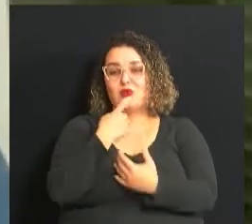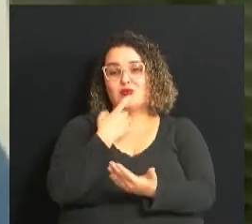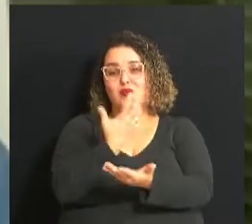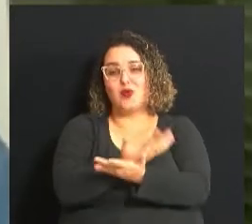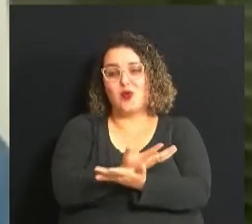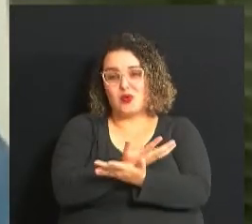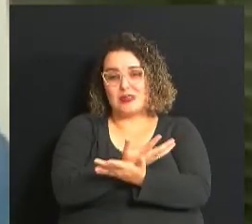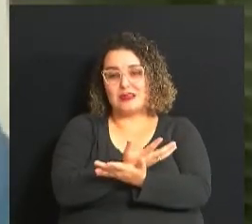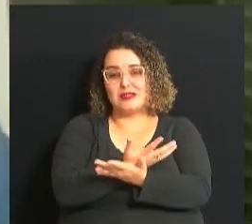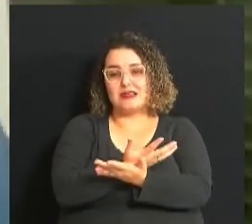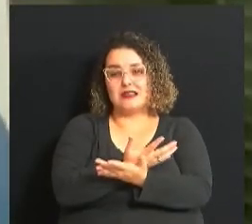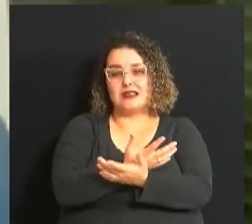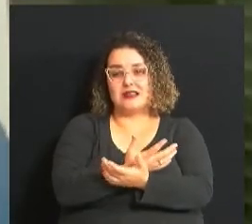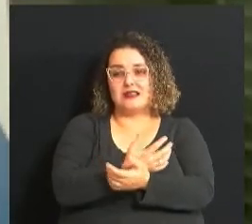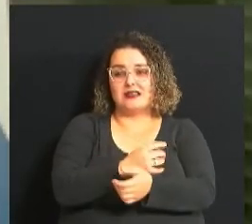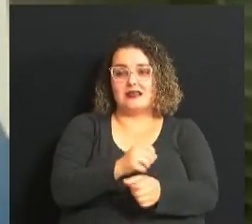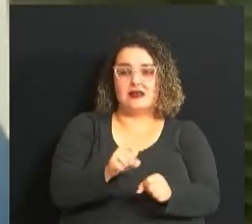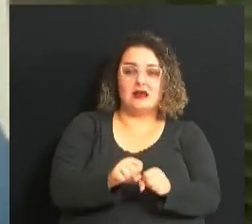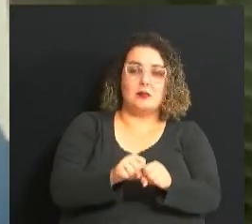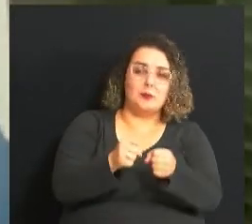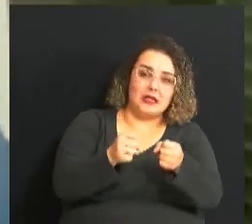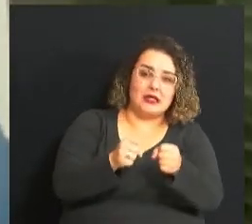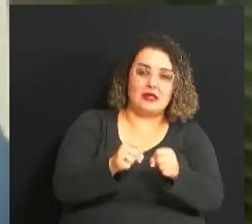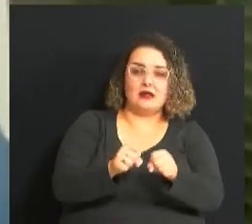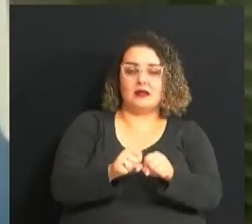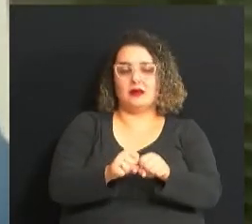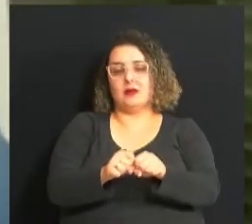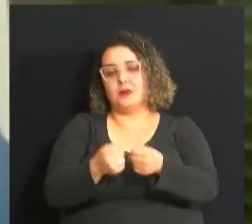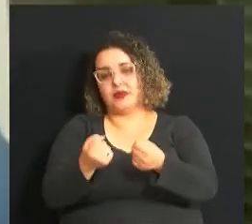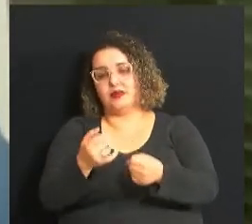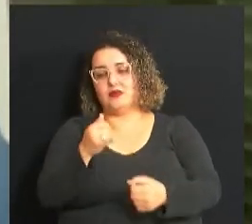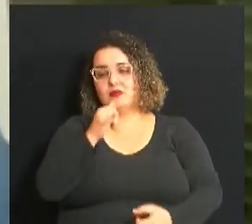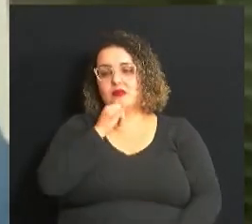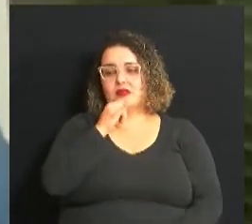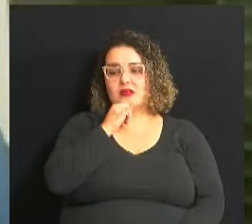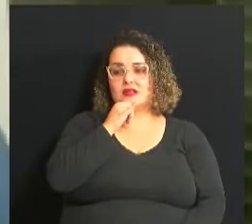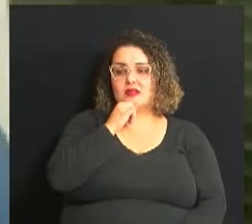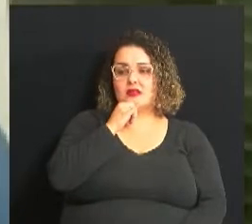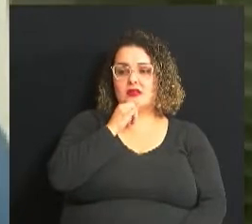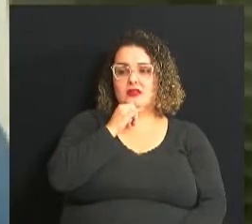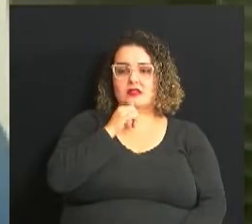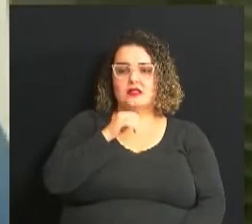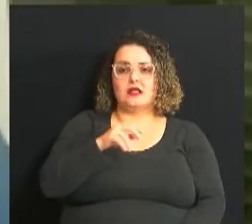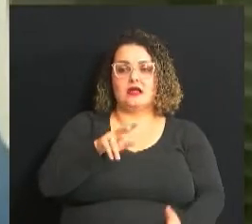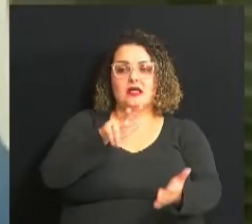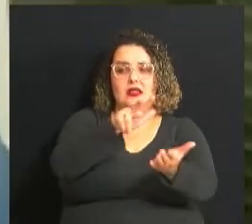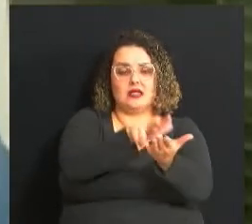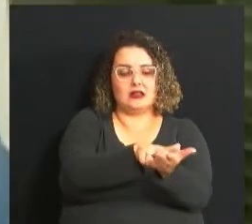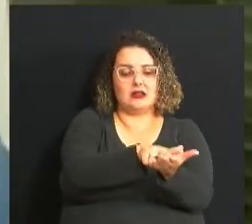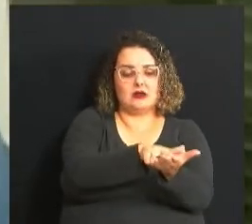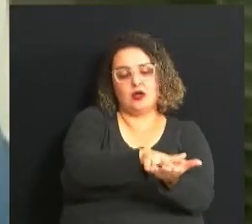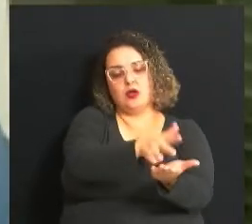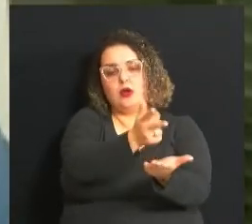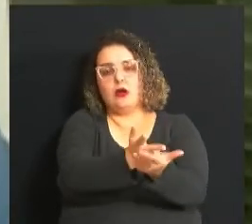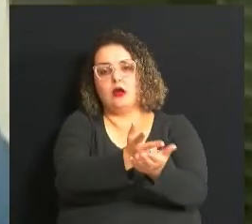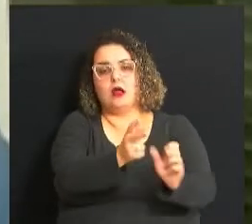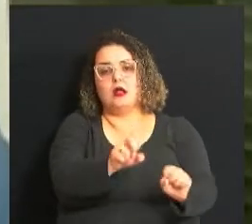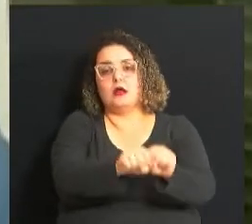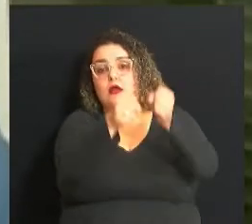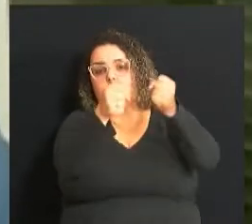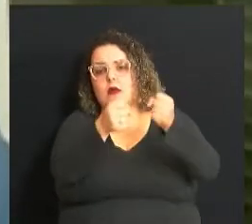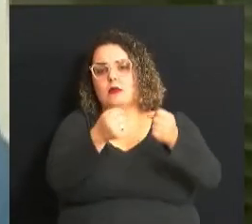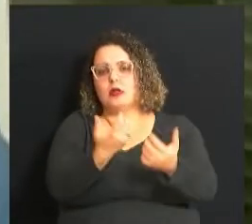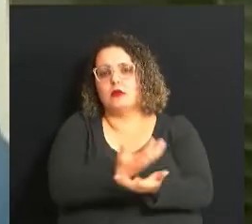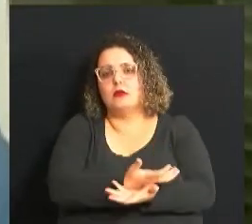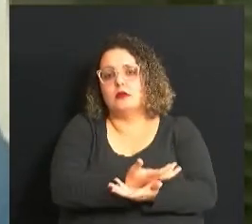tem fraturas muito frequentes. Por exemplo, ele está na cama, ele se mexe na cama e ele fratura um osso. Então, tem